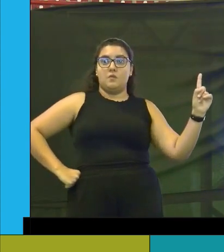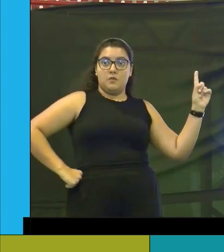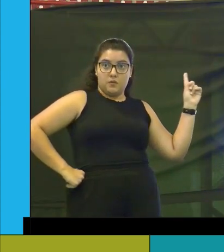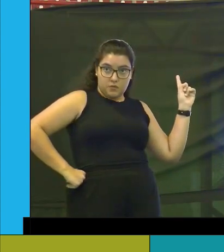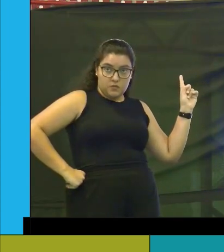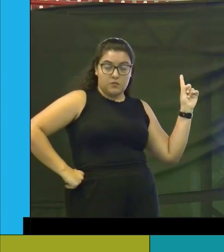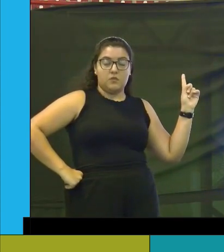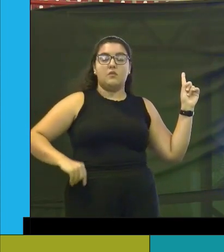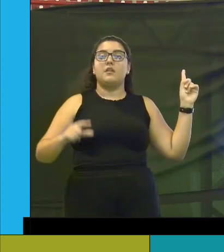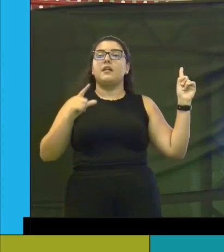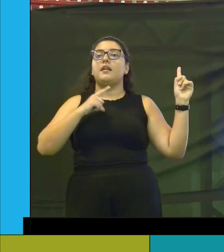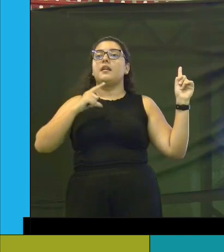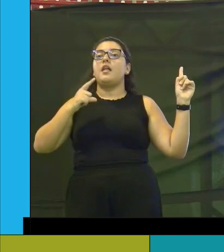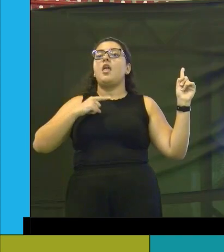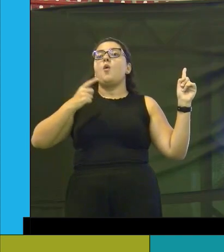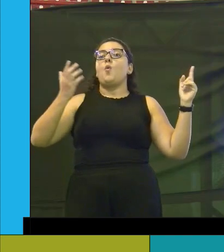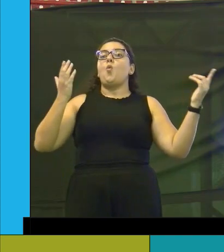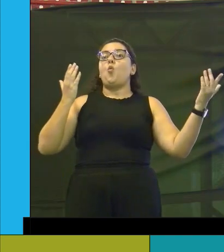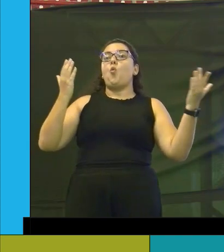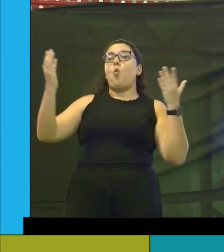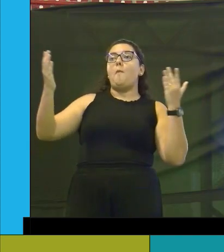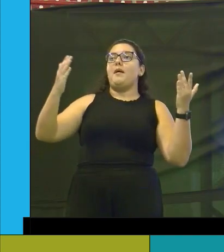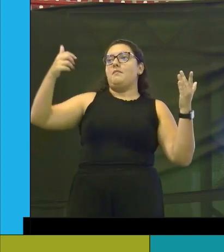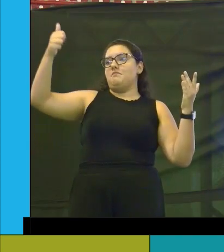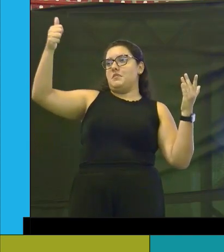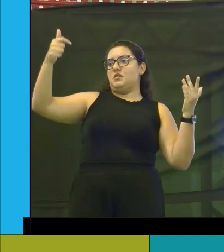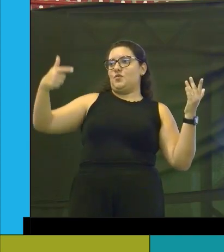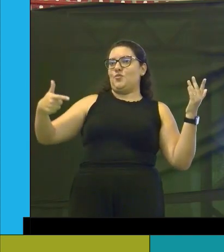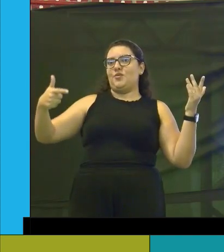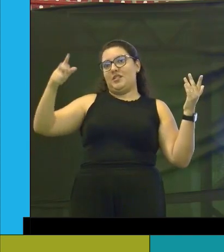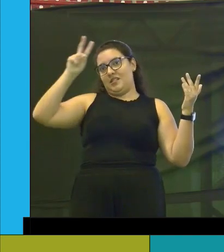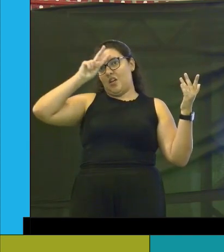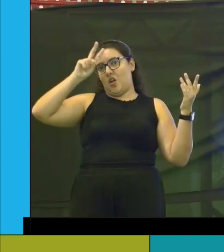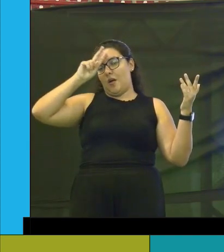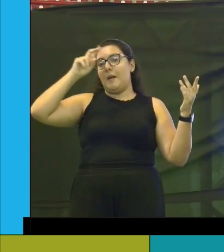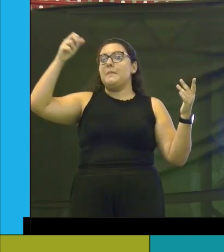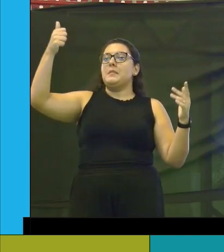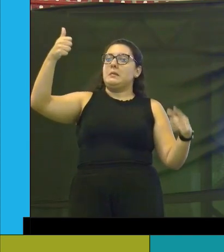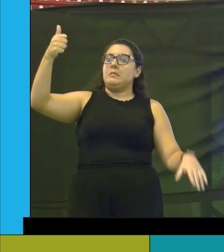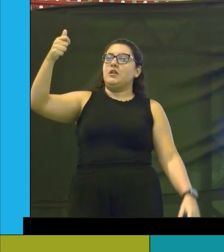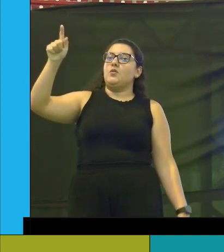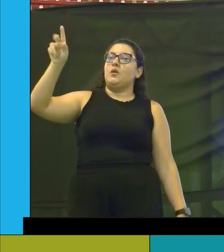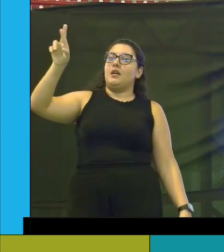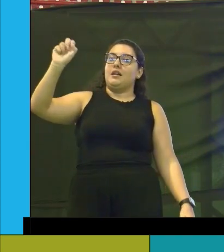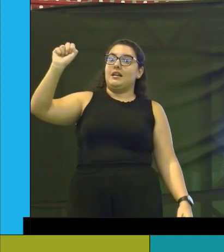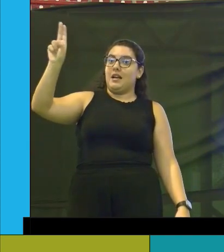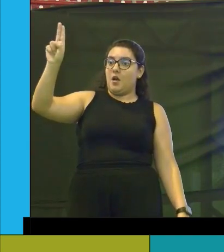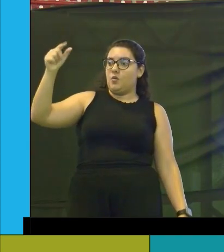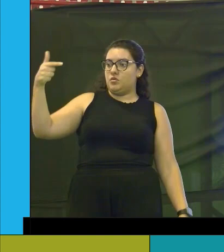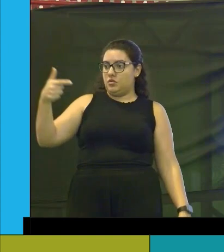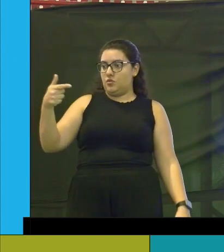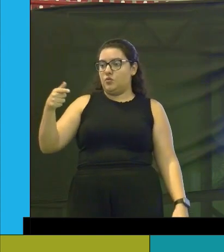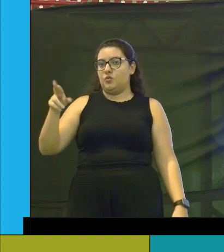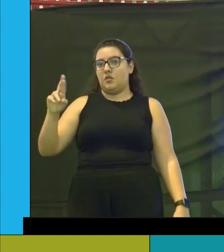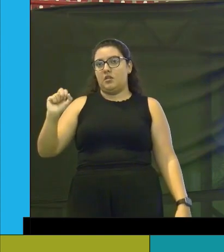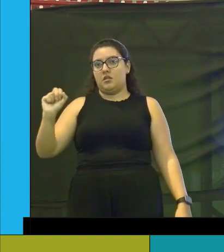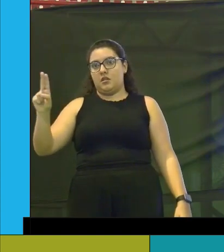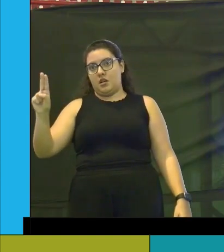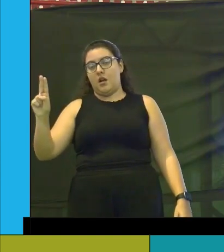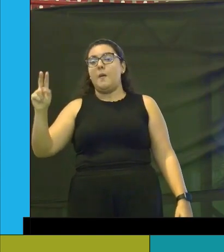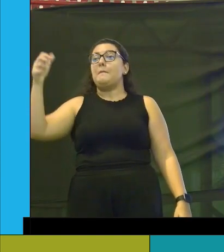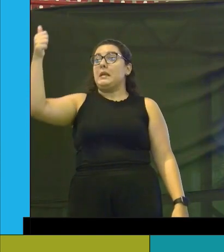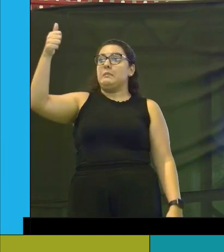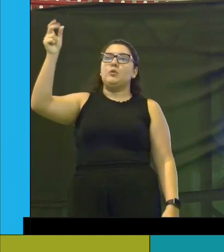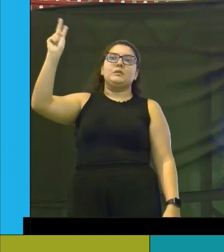aqui? Eu estou comparando uma função do segundo grau que vocês trabalham na física com aquela